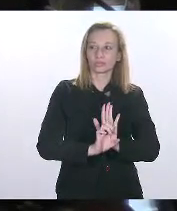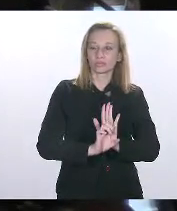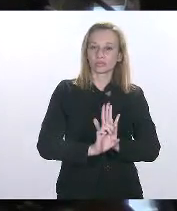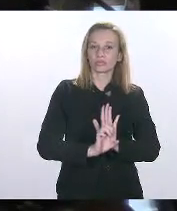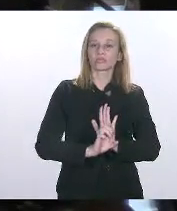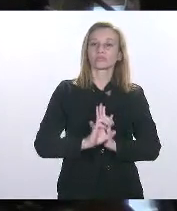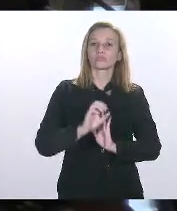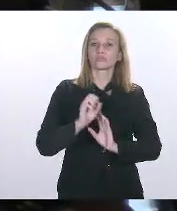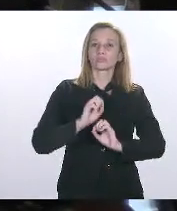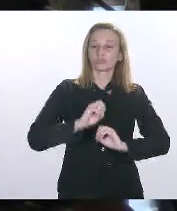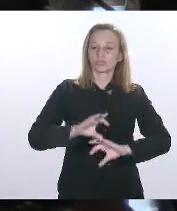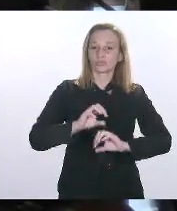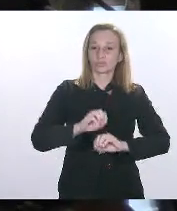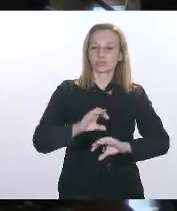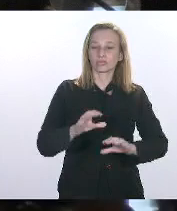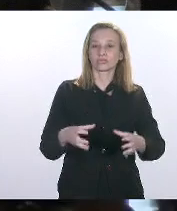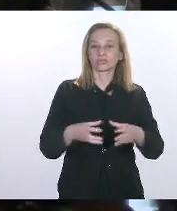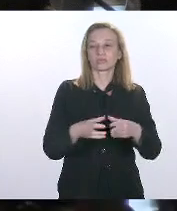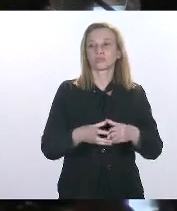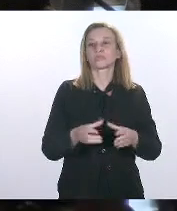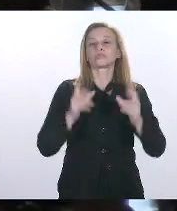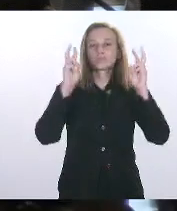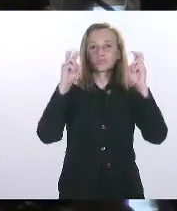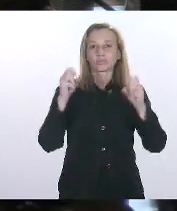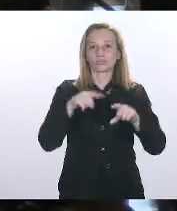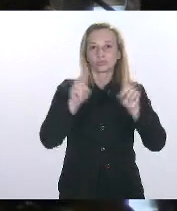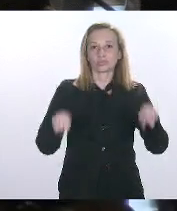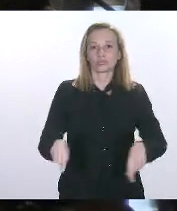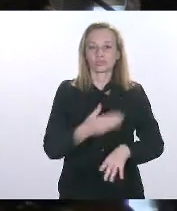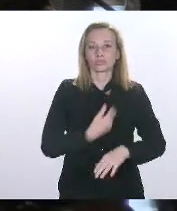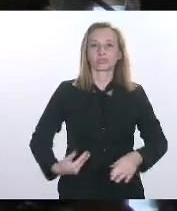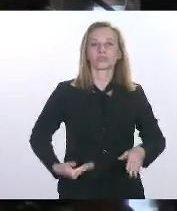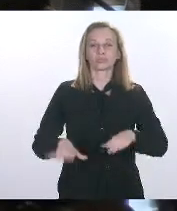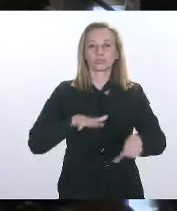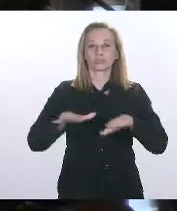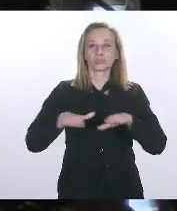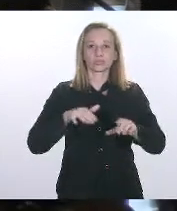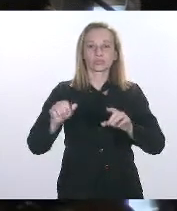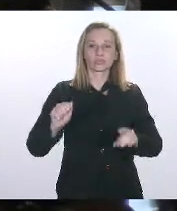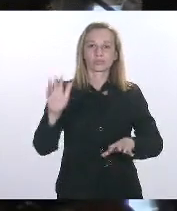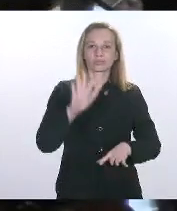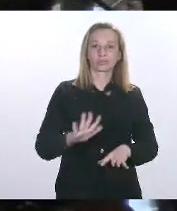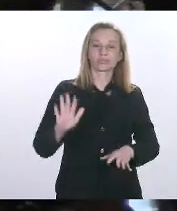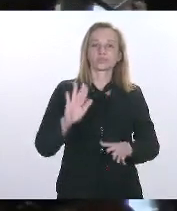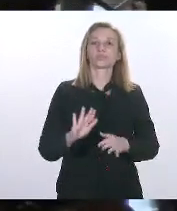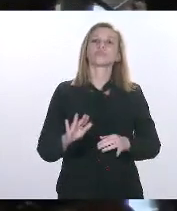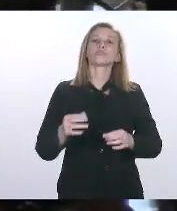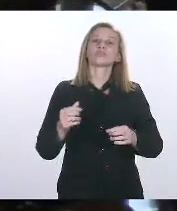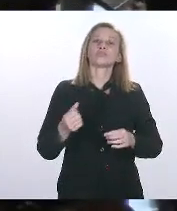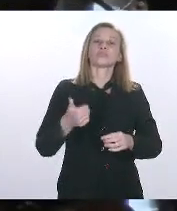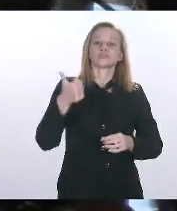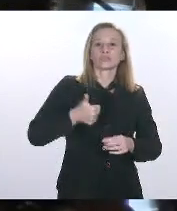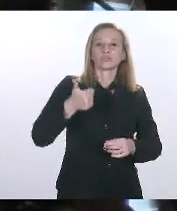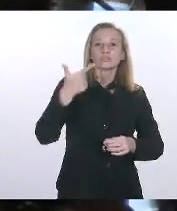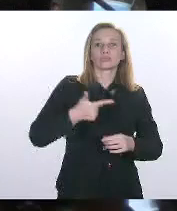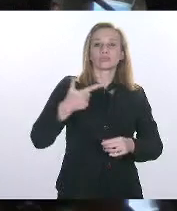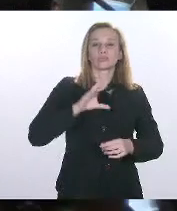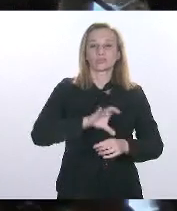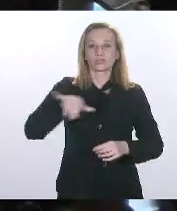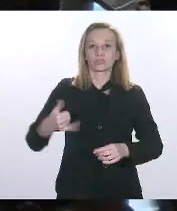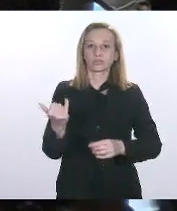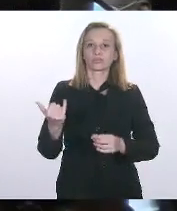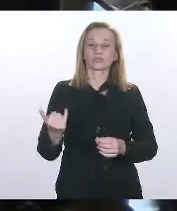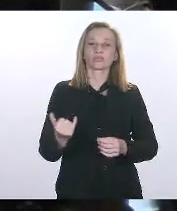Comissão de Educação. De Assuntos Municipais e Desenvolvimento Regional, favorável às emendas 1, 2 da CCJ